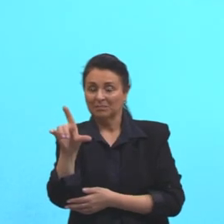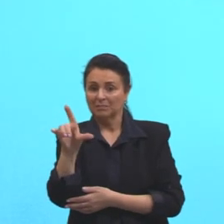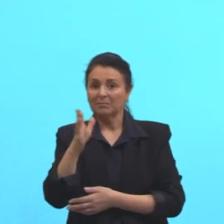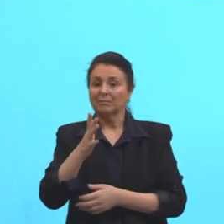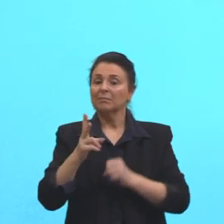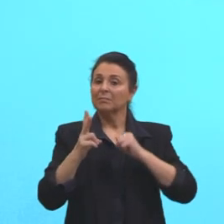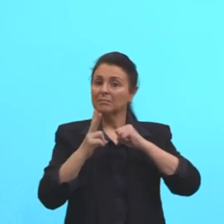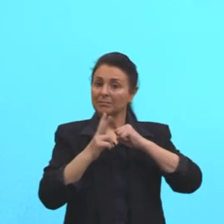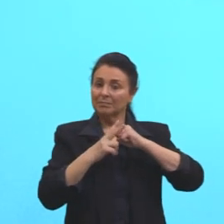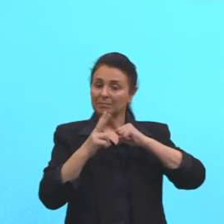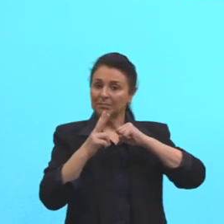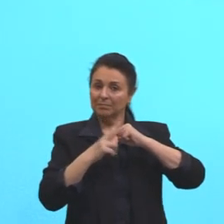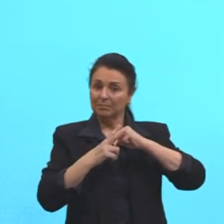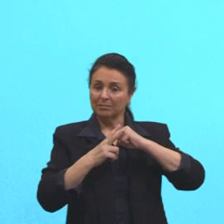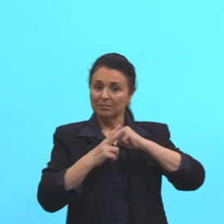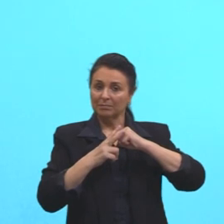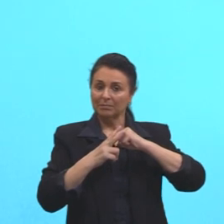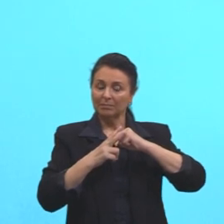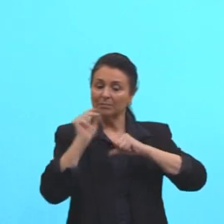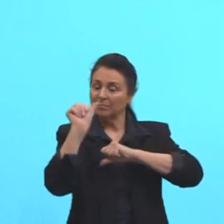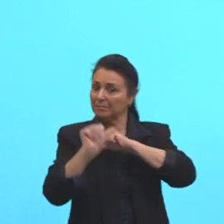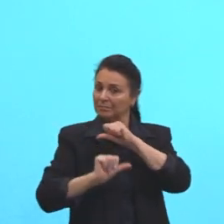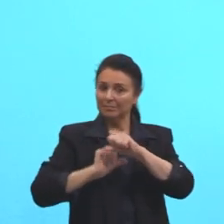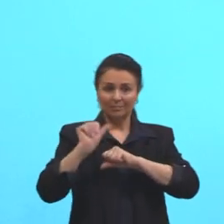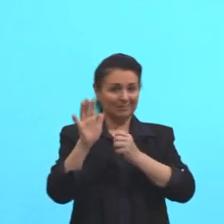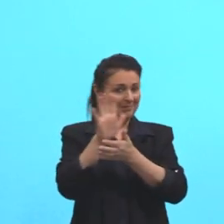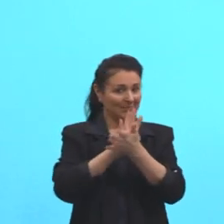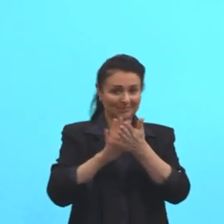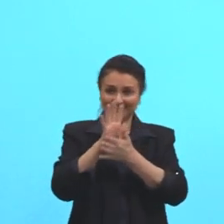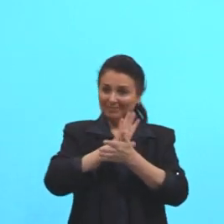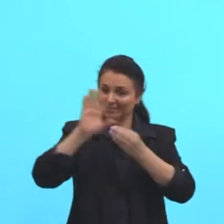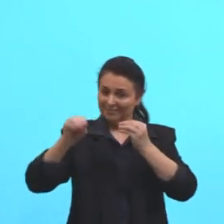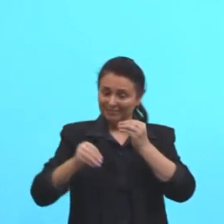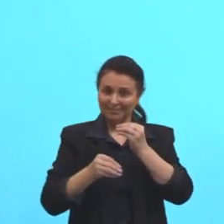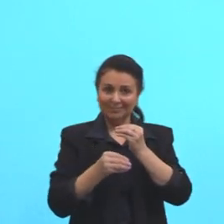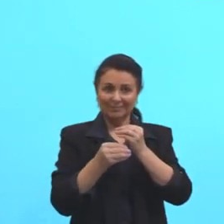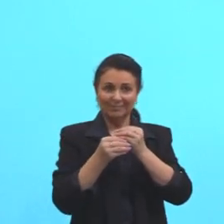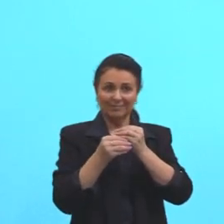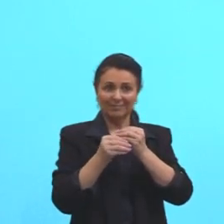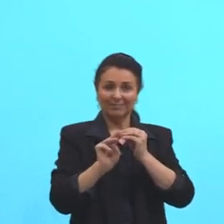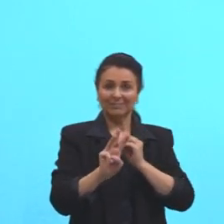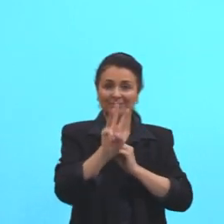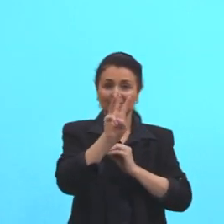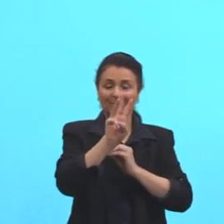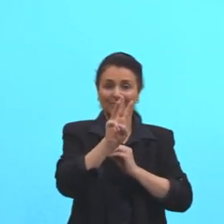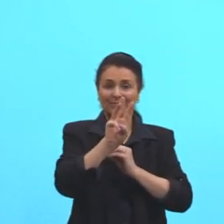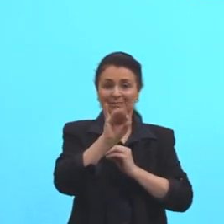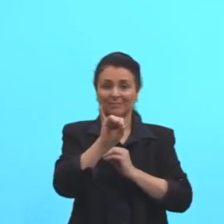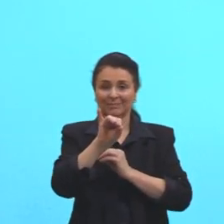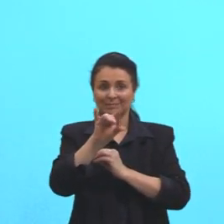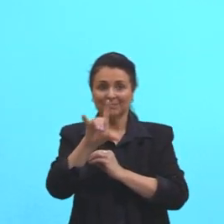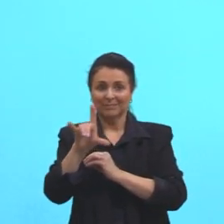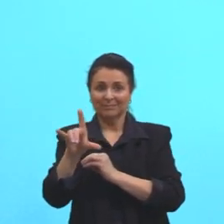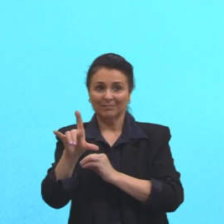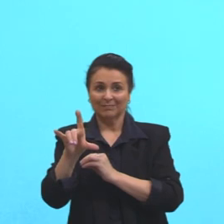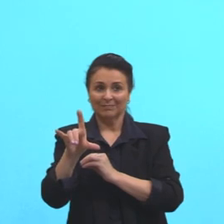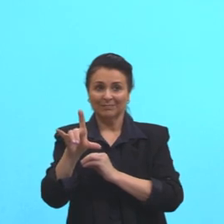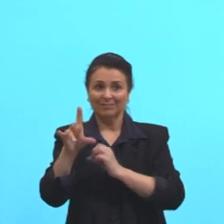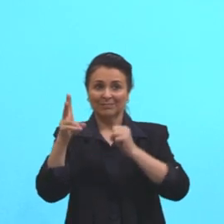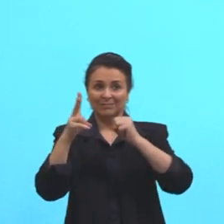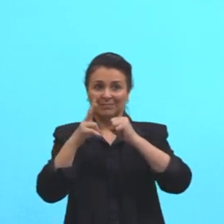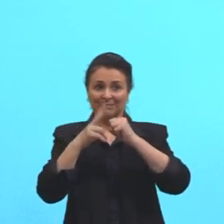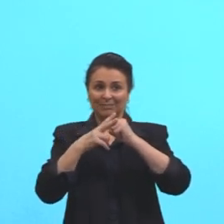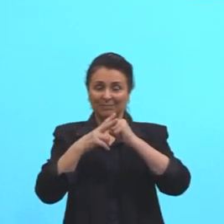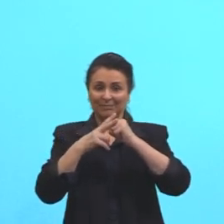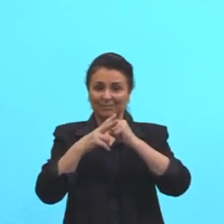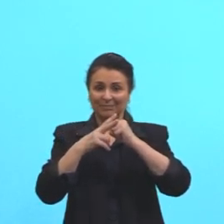ele não ele vem para cá sem mudança nenhuma eu só acrescento um na frente ó aí o will go to the